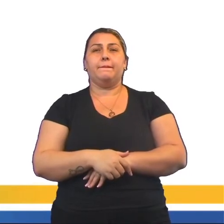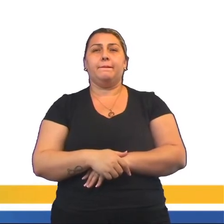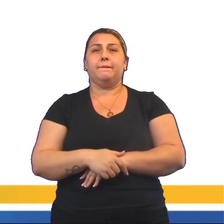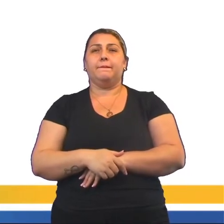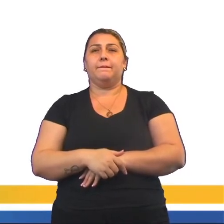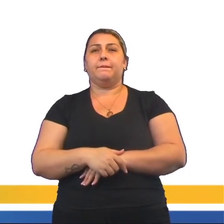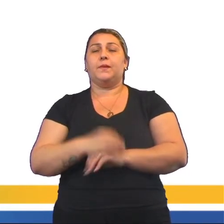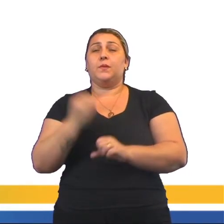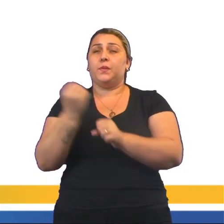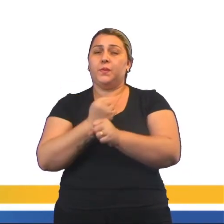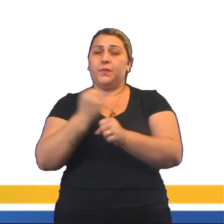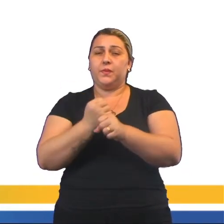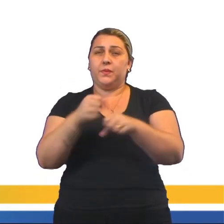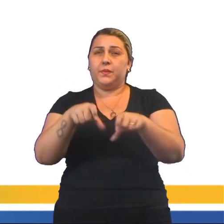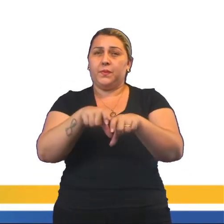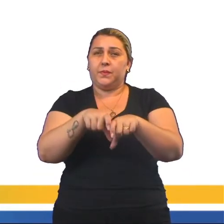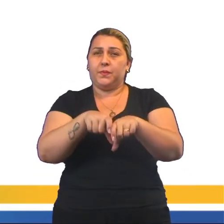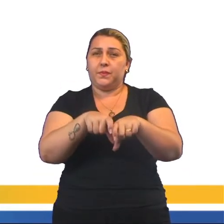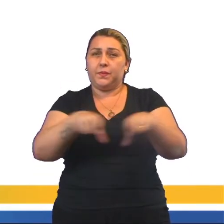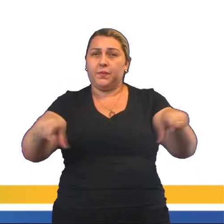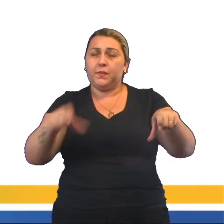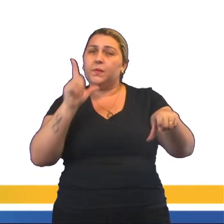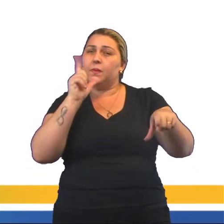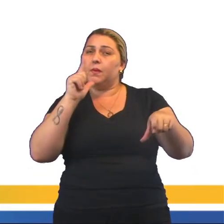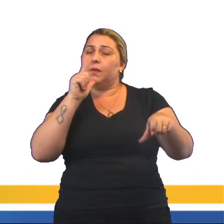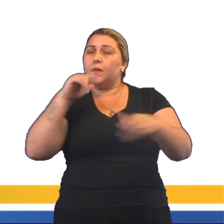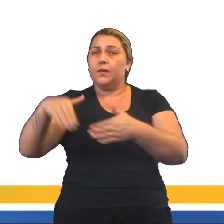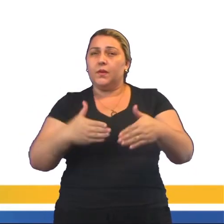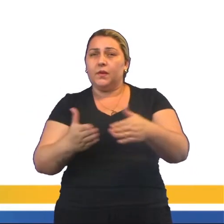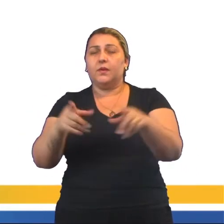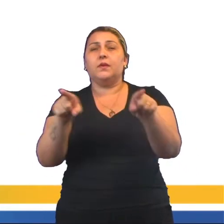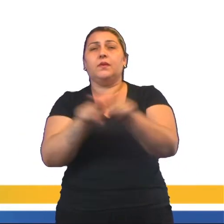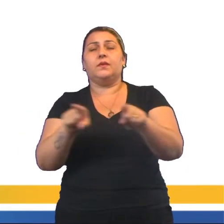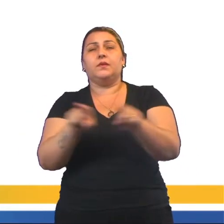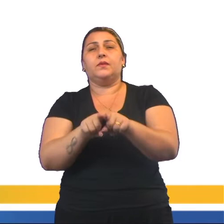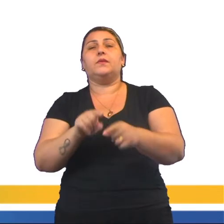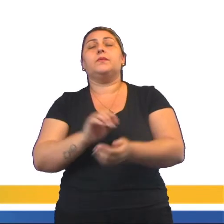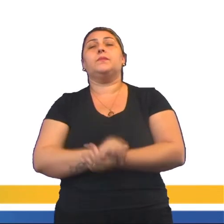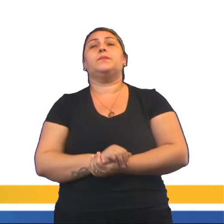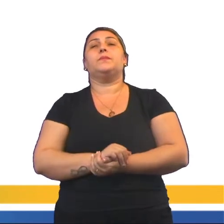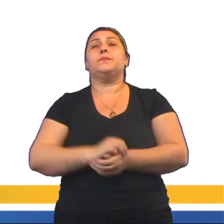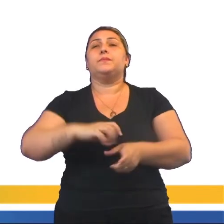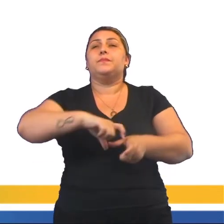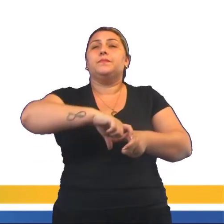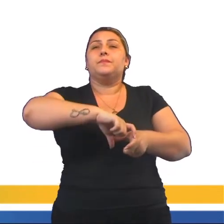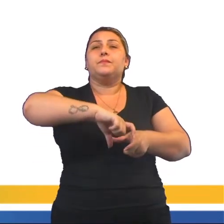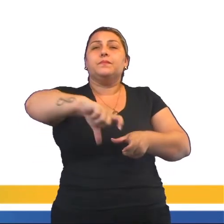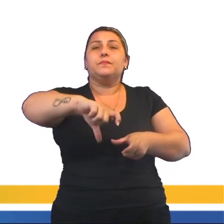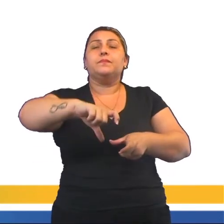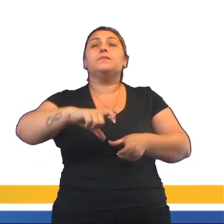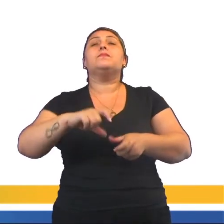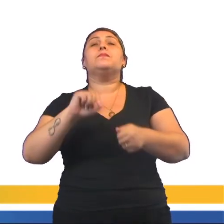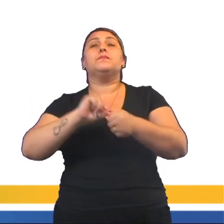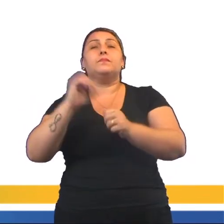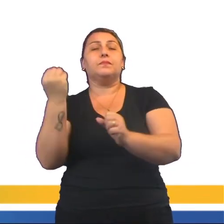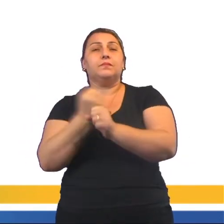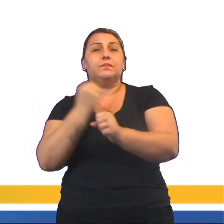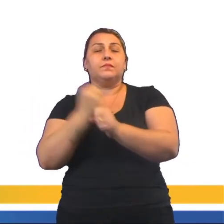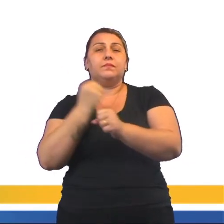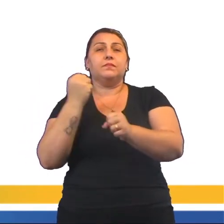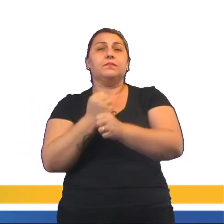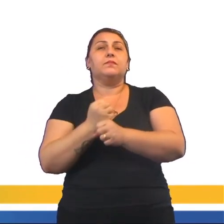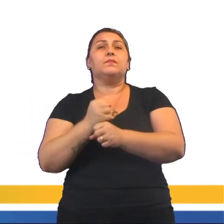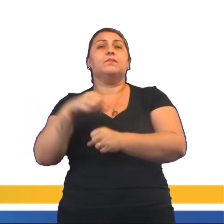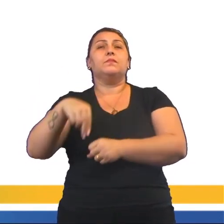A construção de canais e retificação de rios, aí eu queria dar uma ênfase à questão dos canais que estão sendo feitos lá na